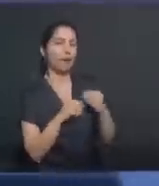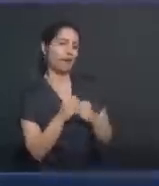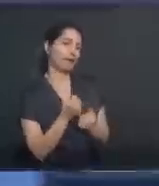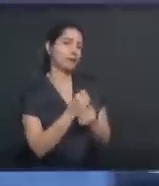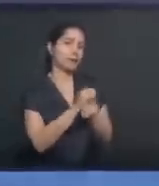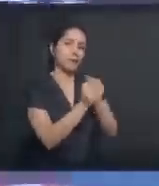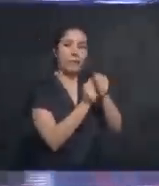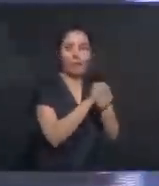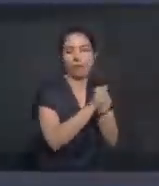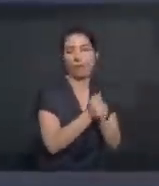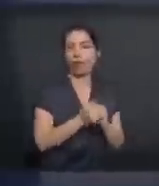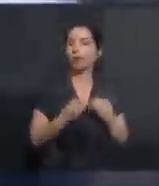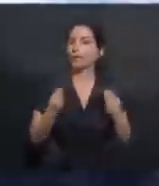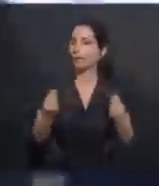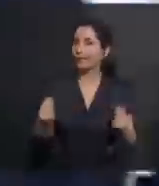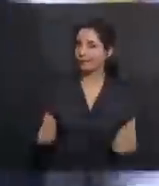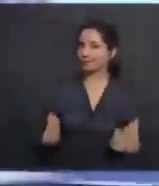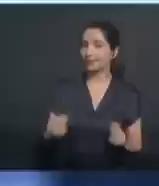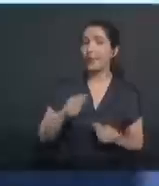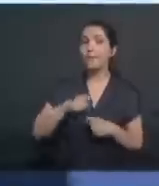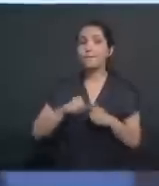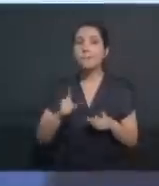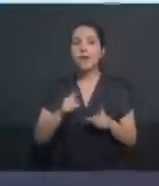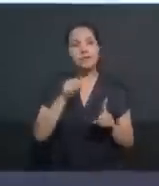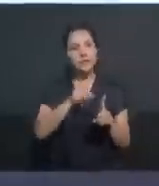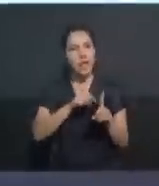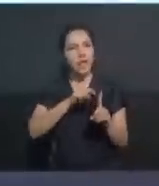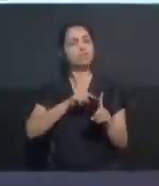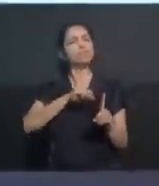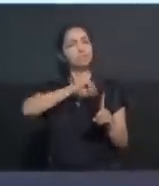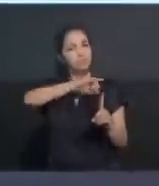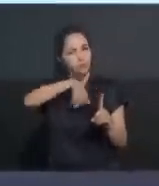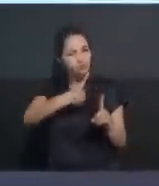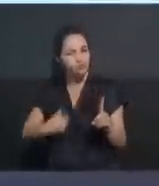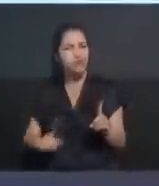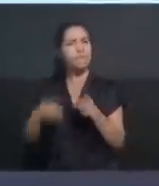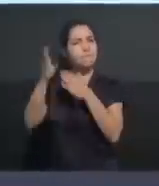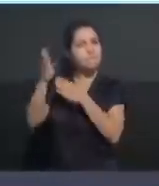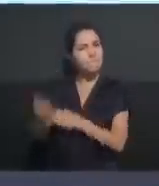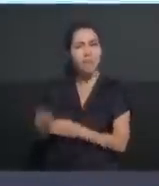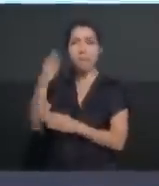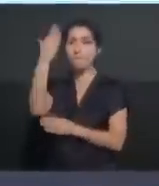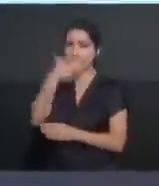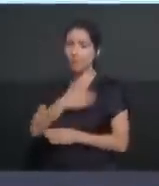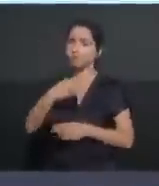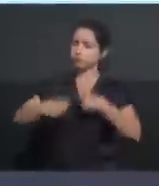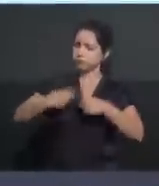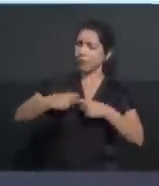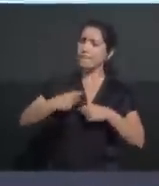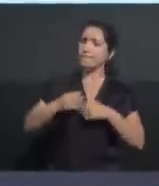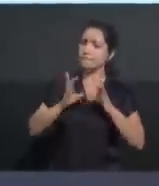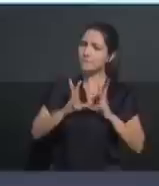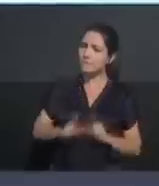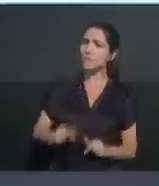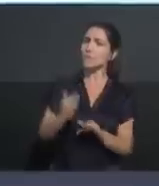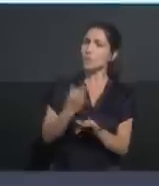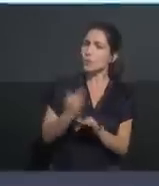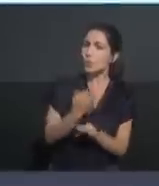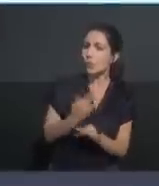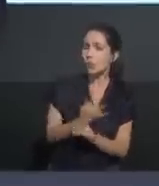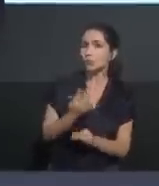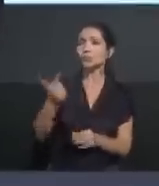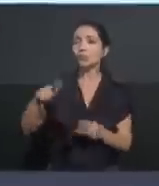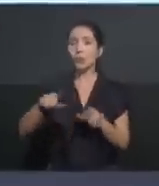José foi fiel na sua sexualidade. Terceiro lugar que José foi fiel: José foi fiel nas